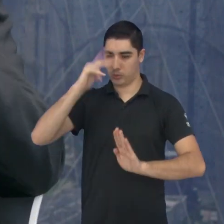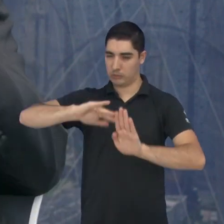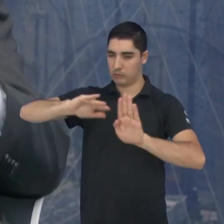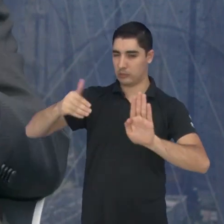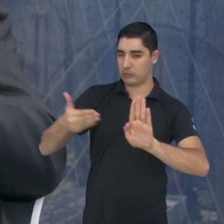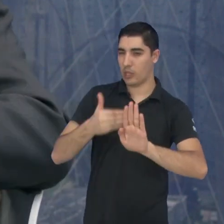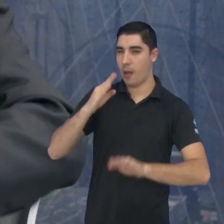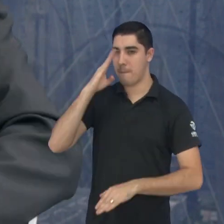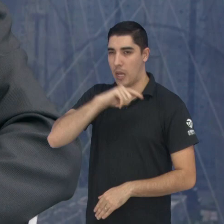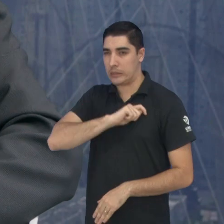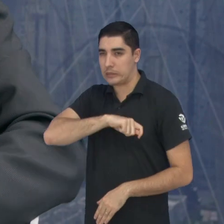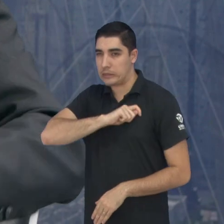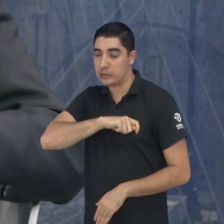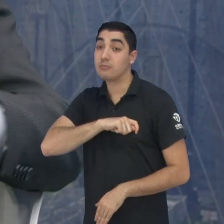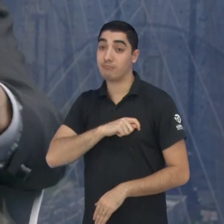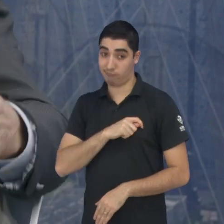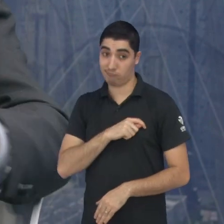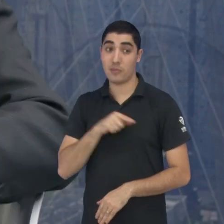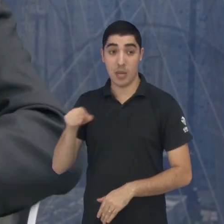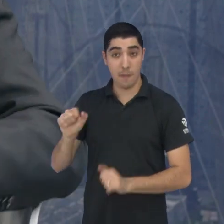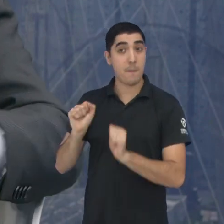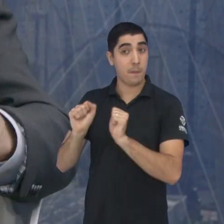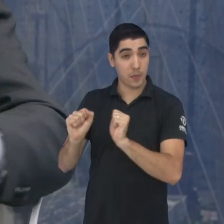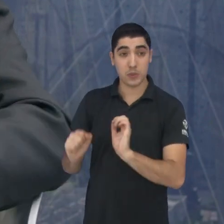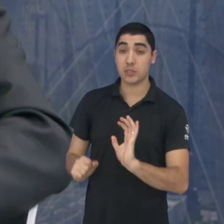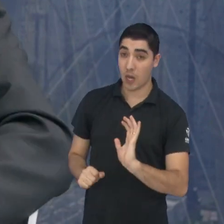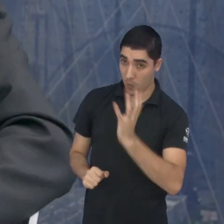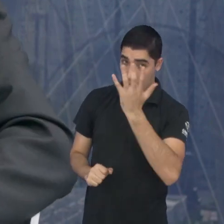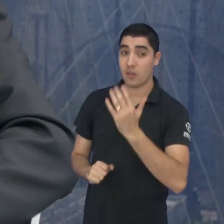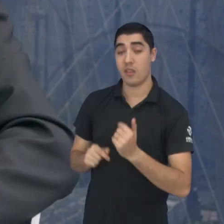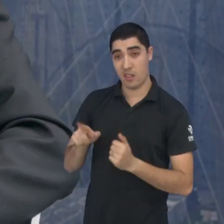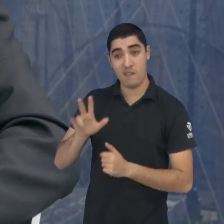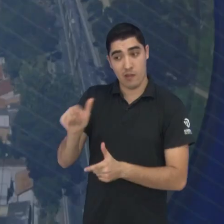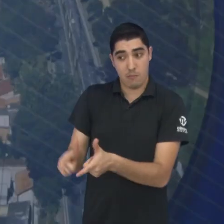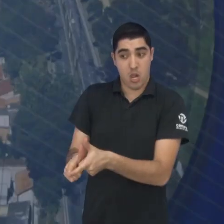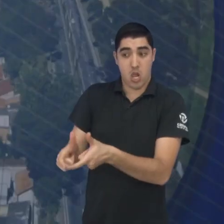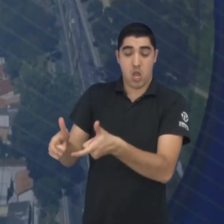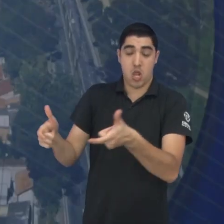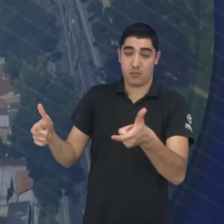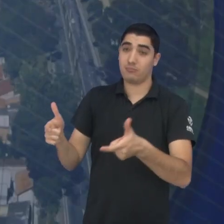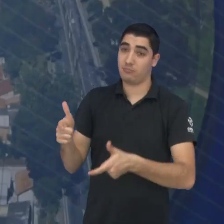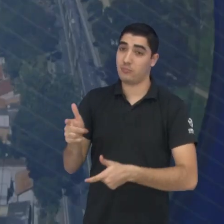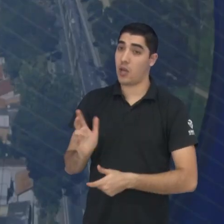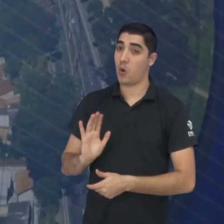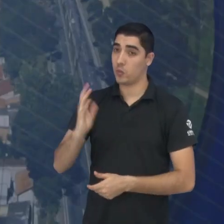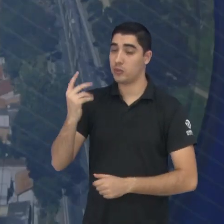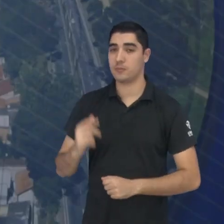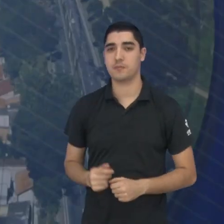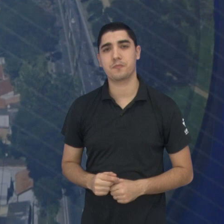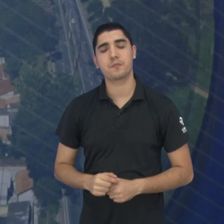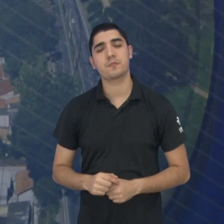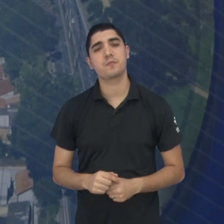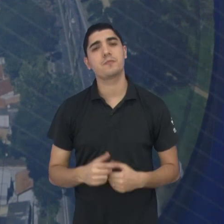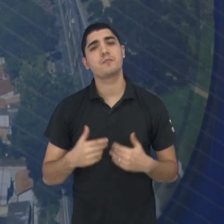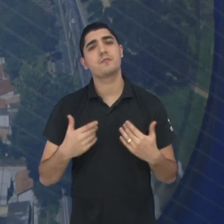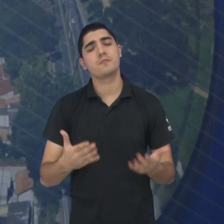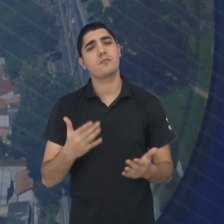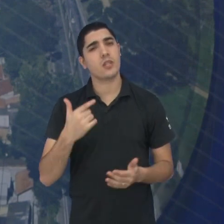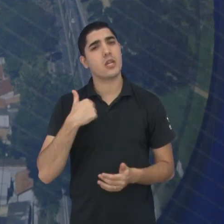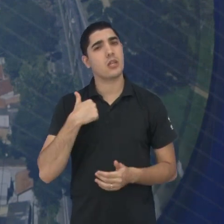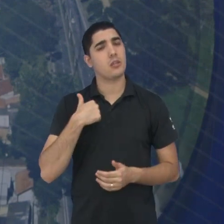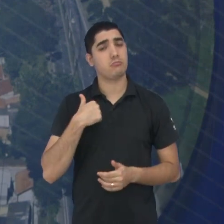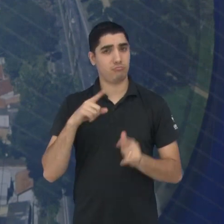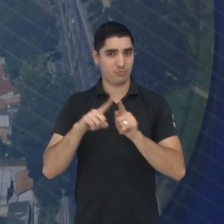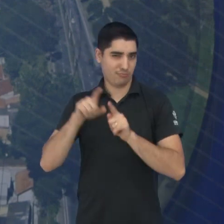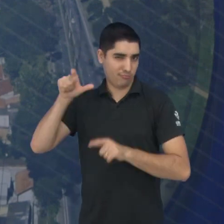intencionadas, isso se torna, obviamente, vai se tornar mais frequente. Carol, me chamou a atenção na fala